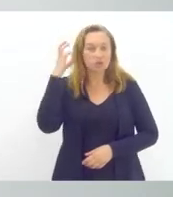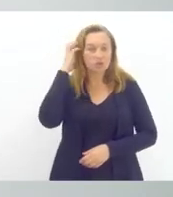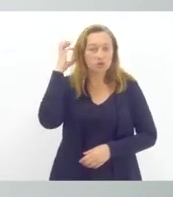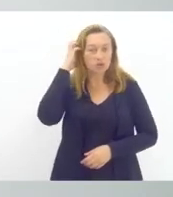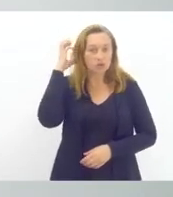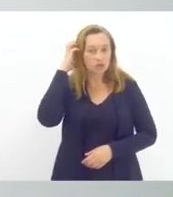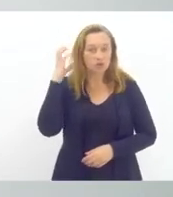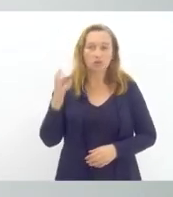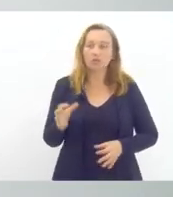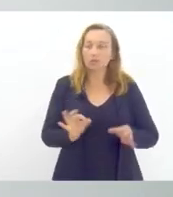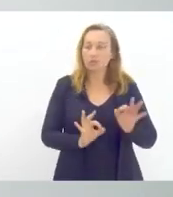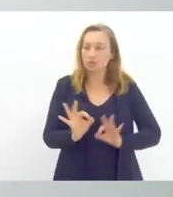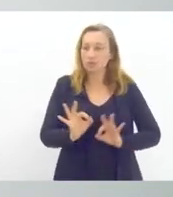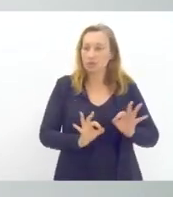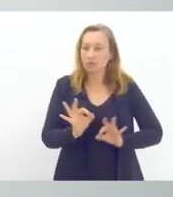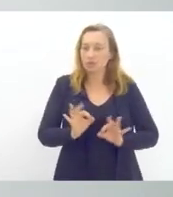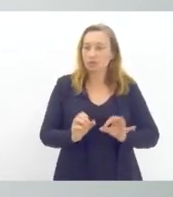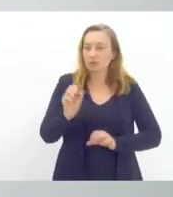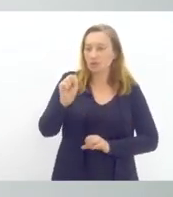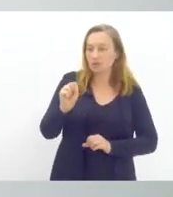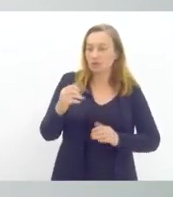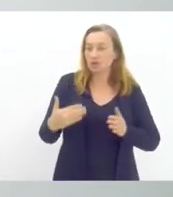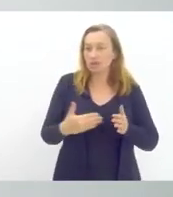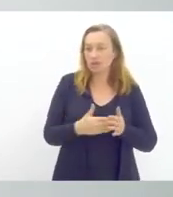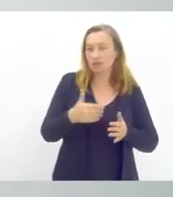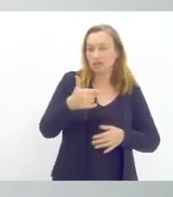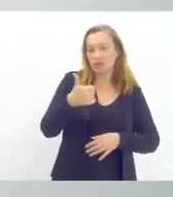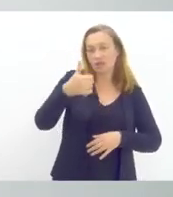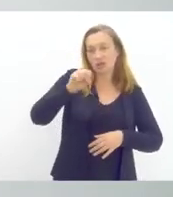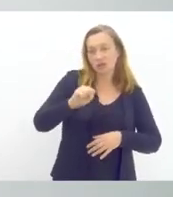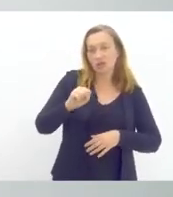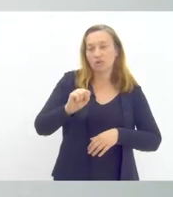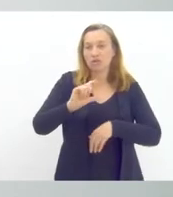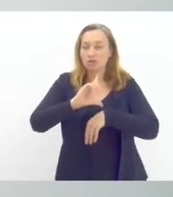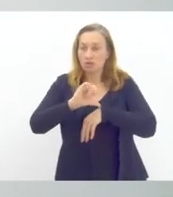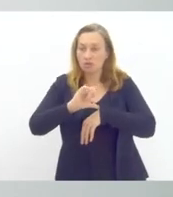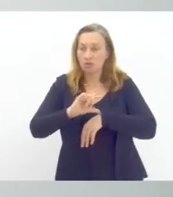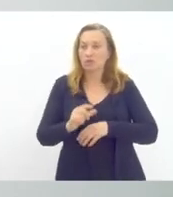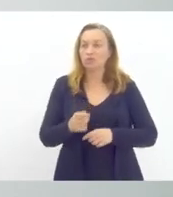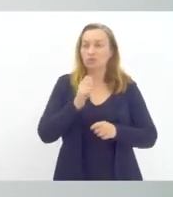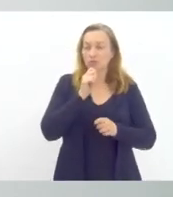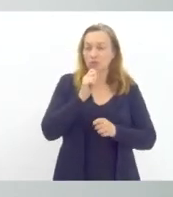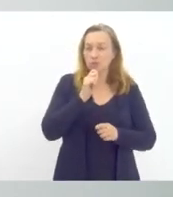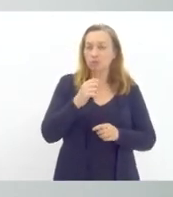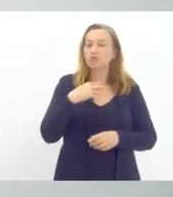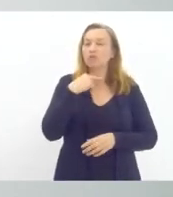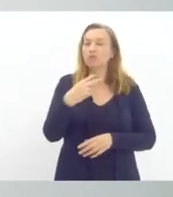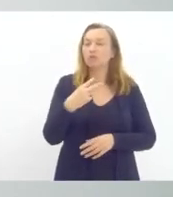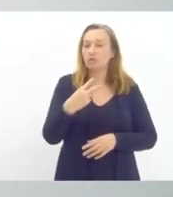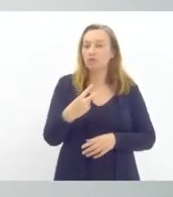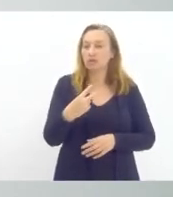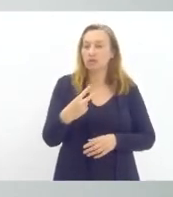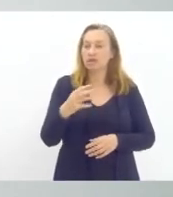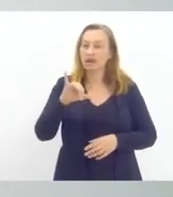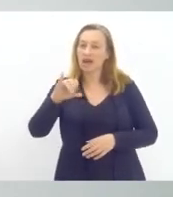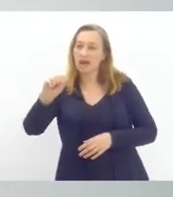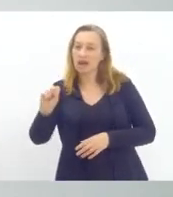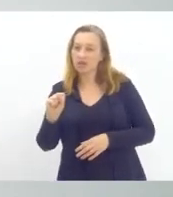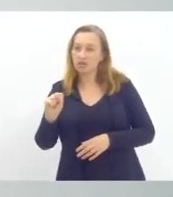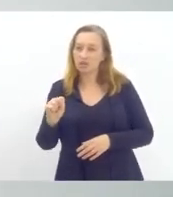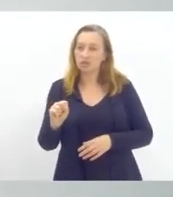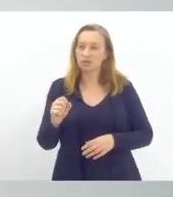com a programação das oito às 18 horas quando o segundo microfone sua voz é boa pelas caixas de som